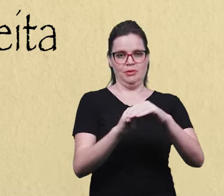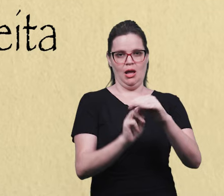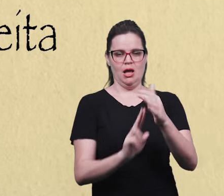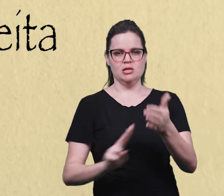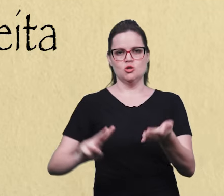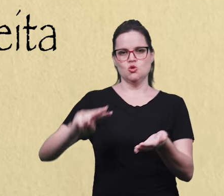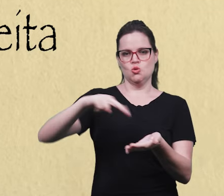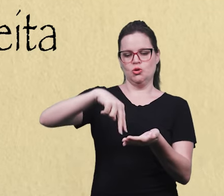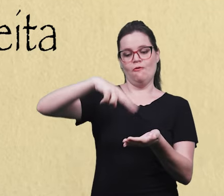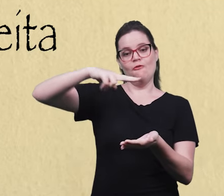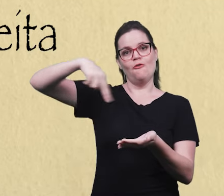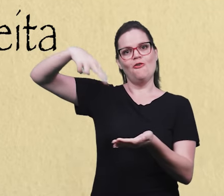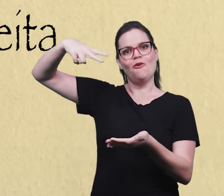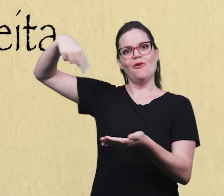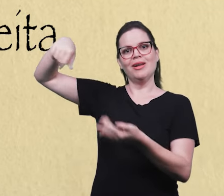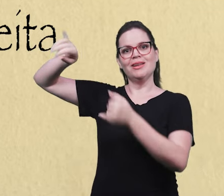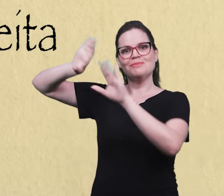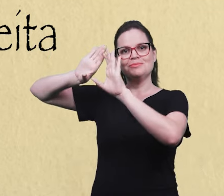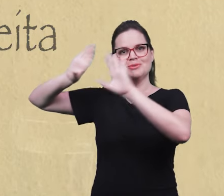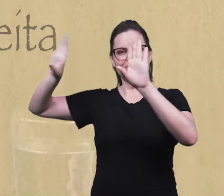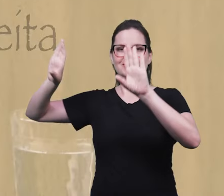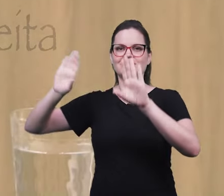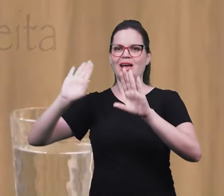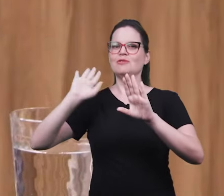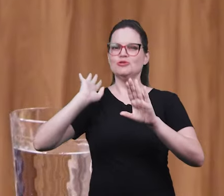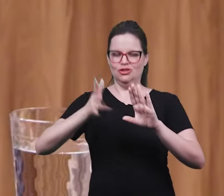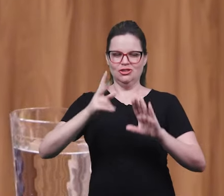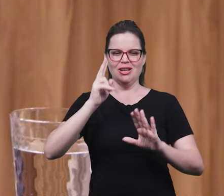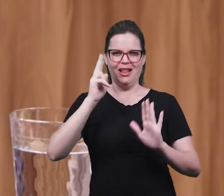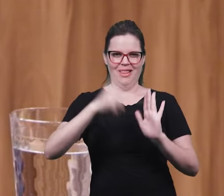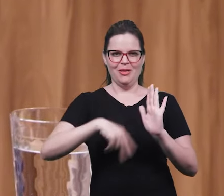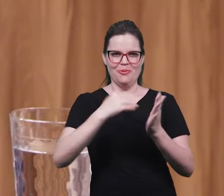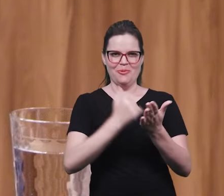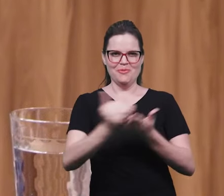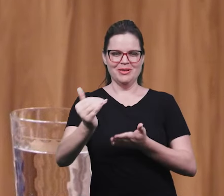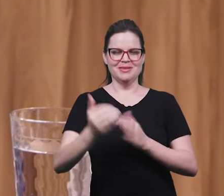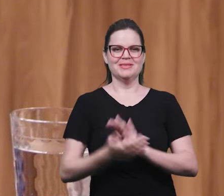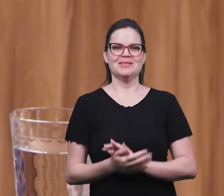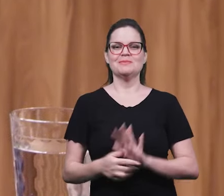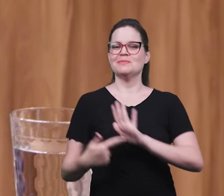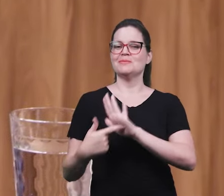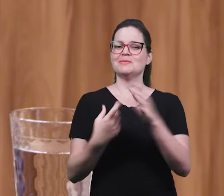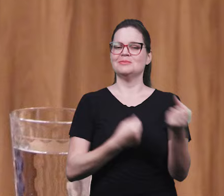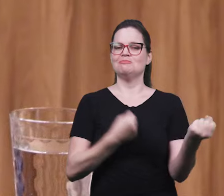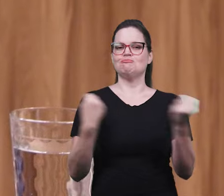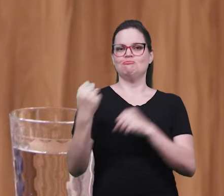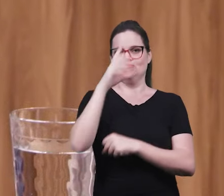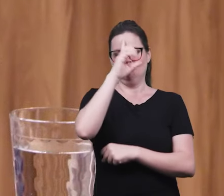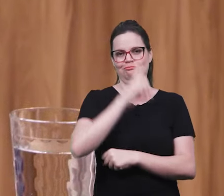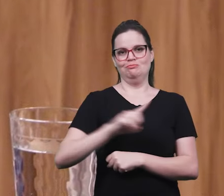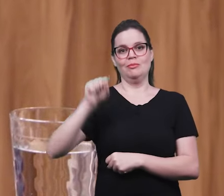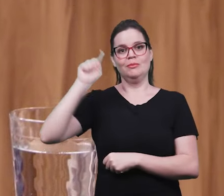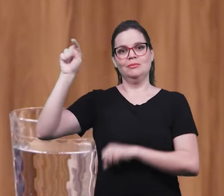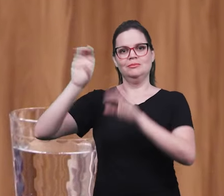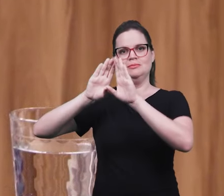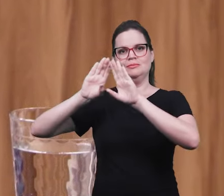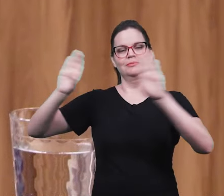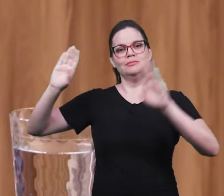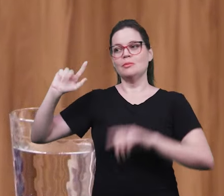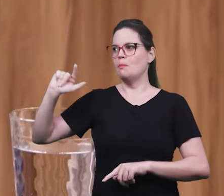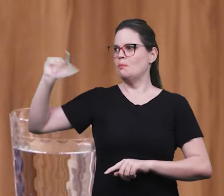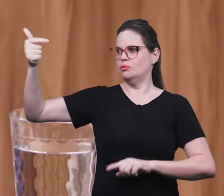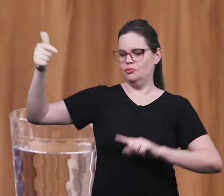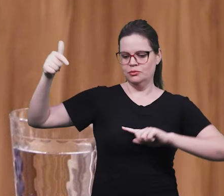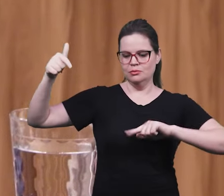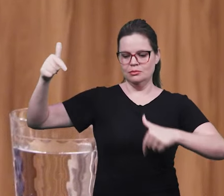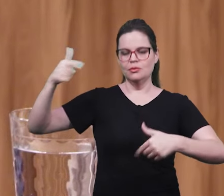Então, essa expressão foi até lida no início, né? Ela mostra o que é o poder de Deus na obra redentora, esse poder só se manifesta